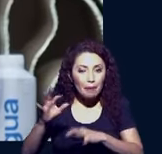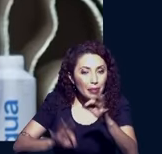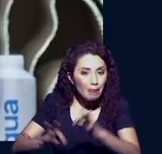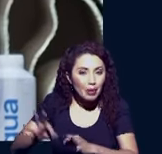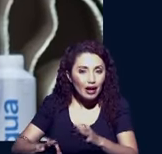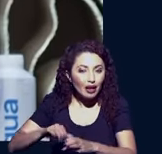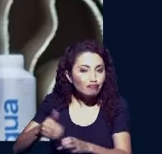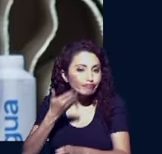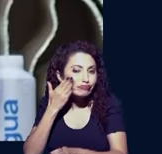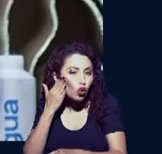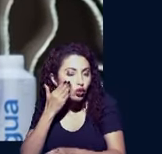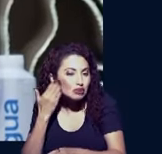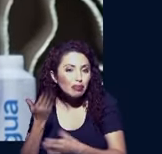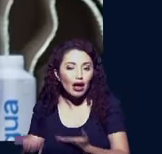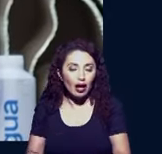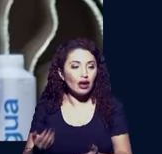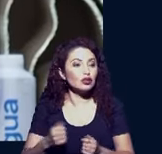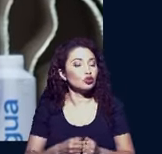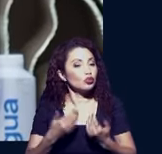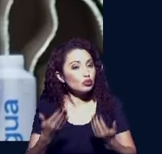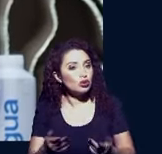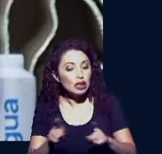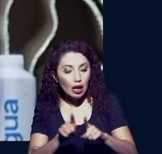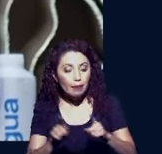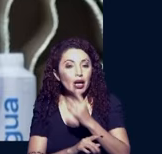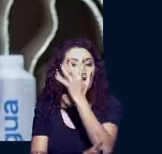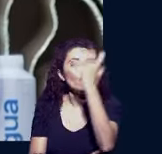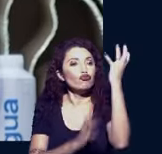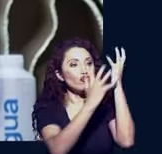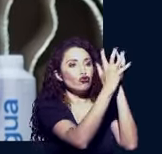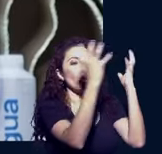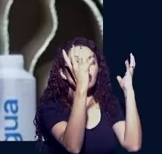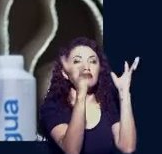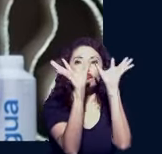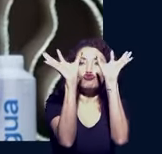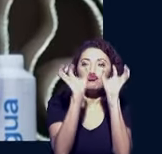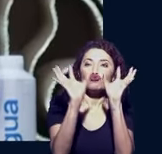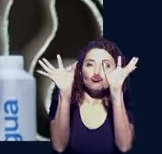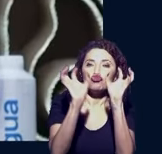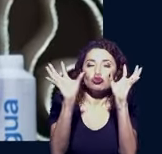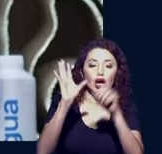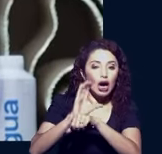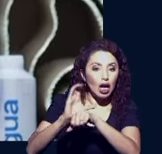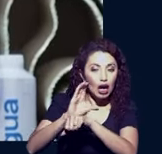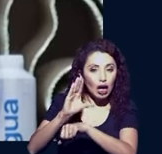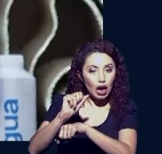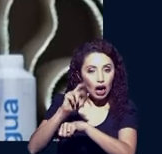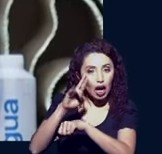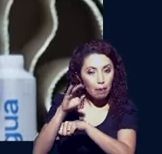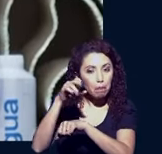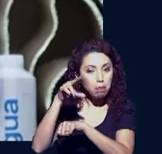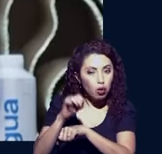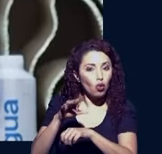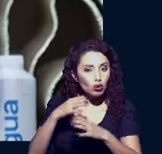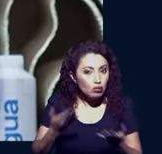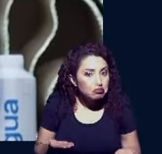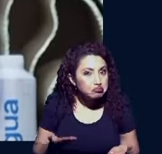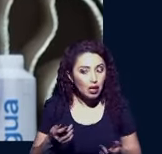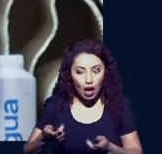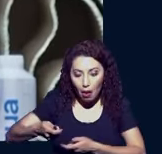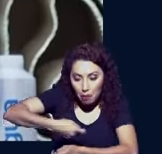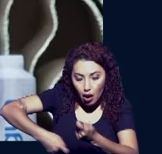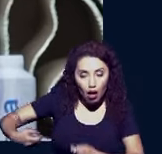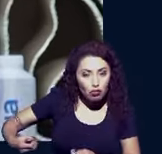Floresta viva na captura de carbono Esse é um mercado novo é um mercado que está se consolidando sejam mercados